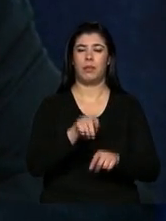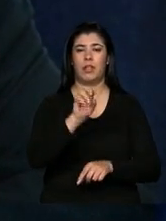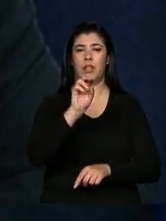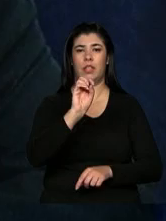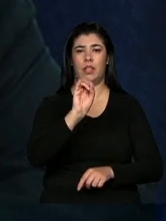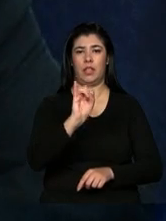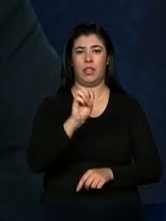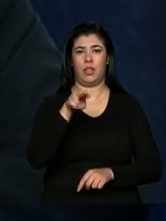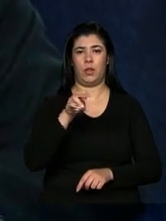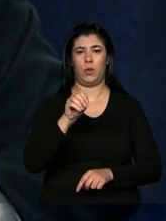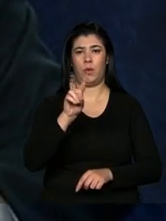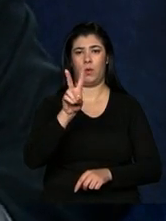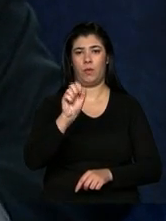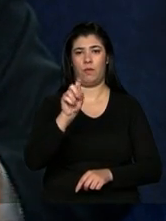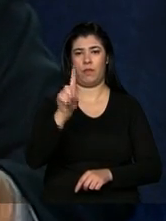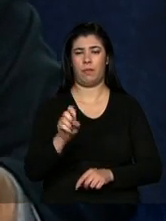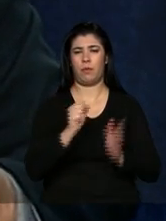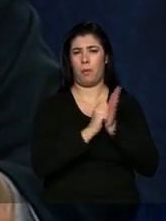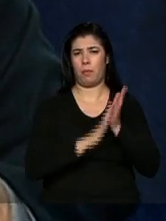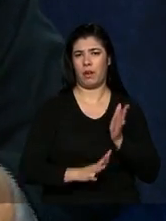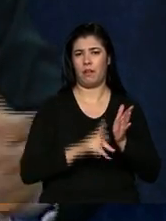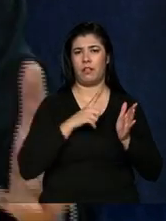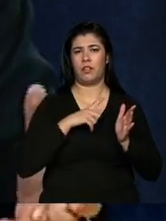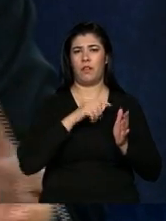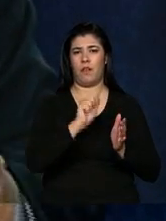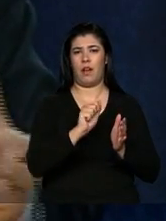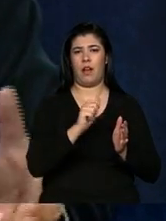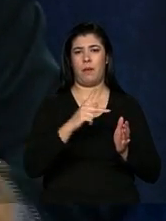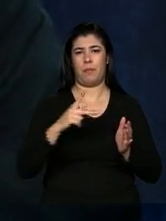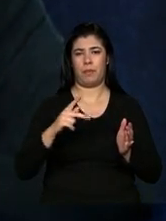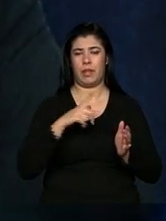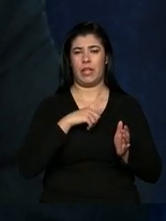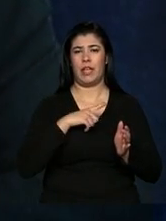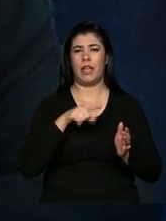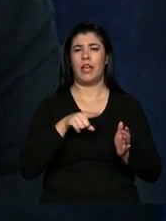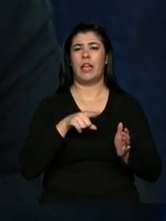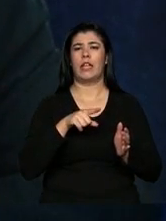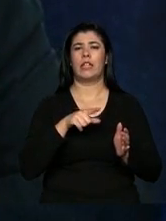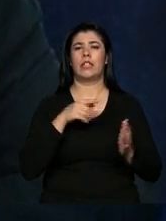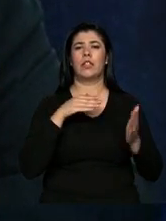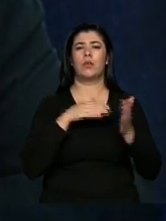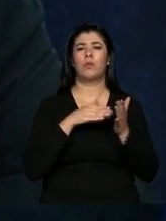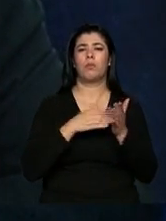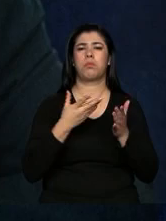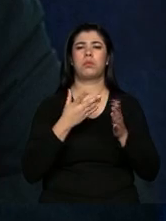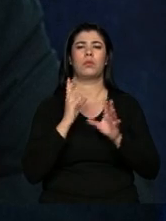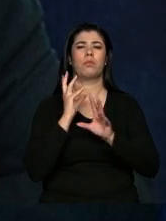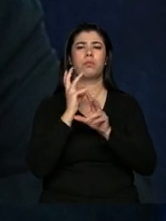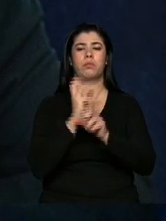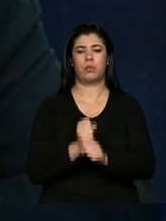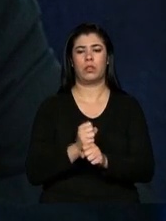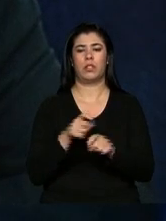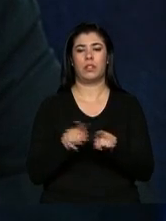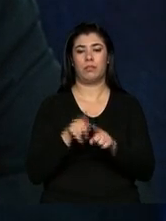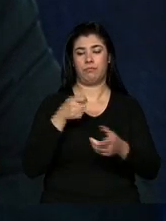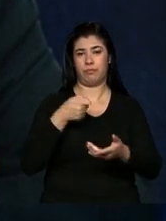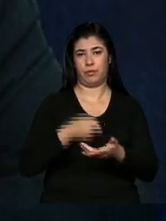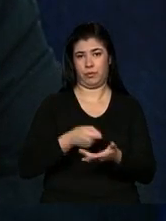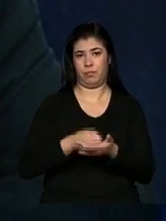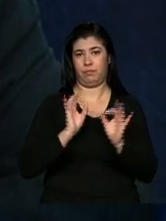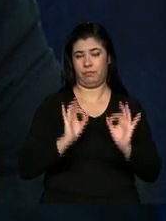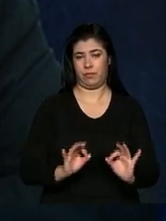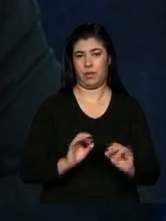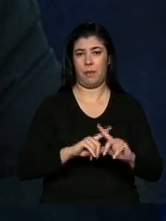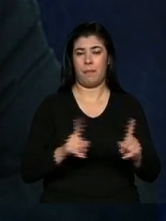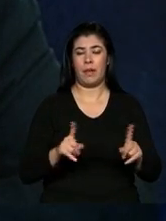inovapet não tem a dimensão ideal por questões de limitações orçamentárias eh efetivas